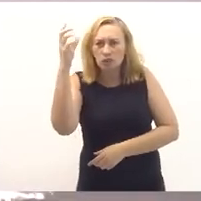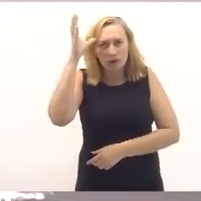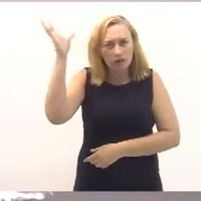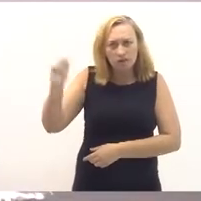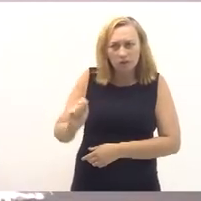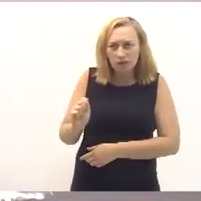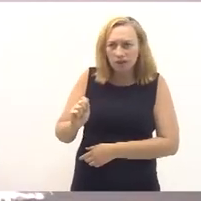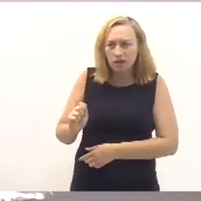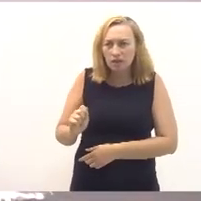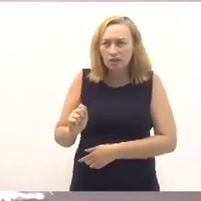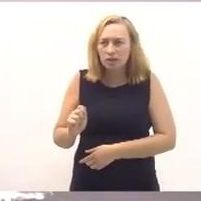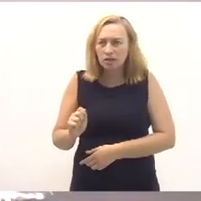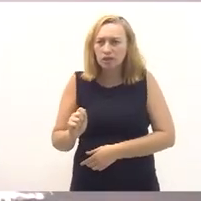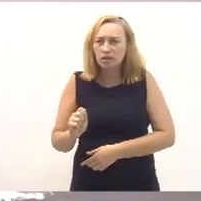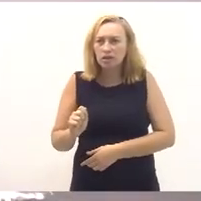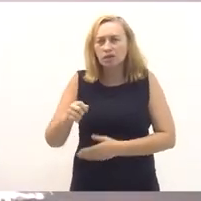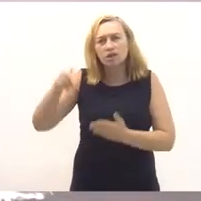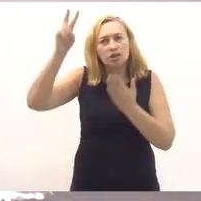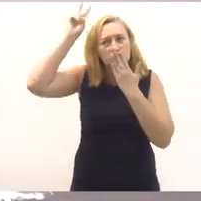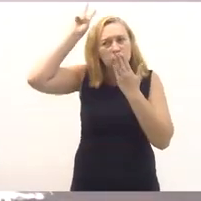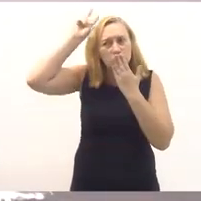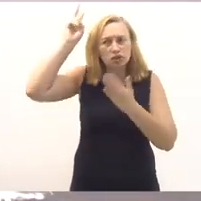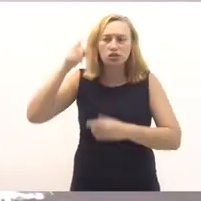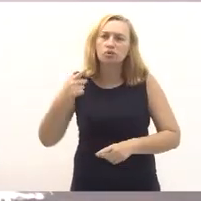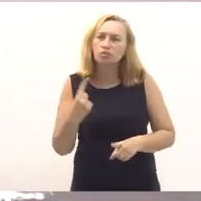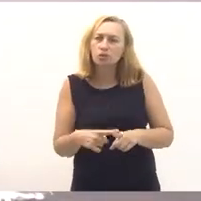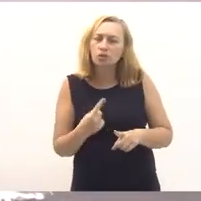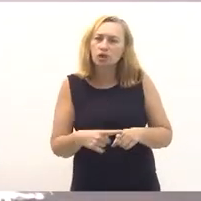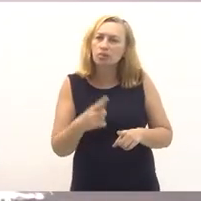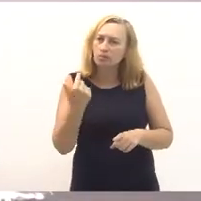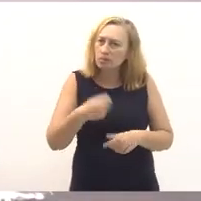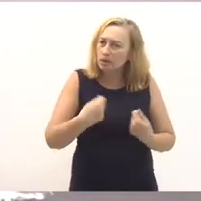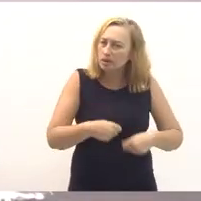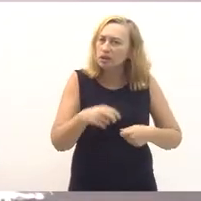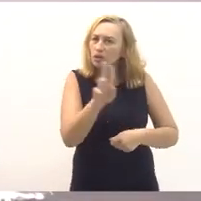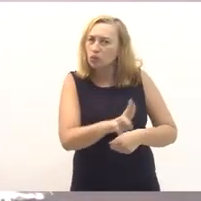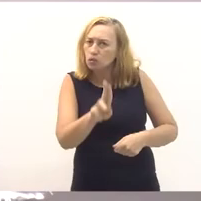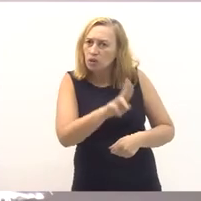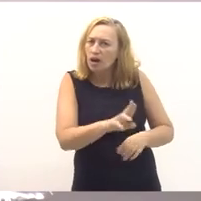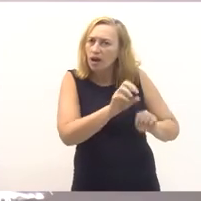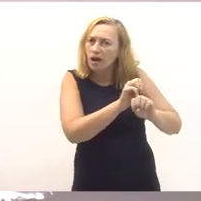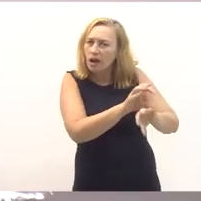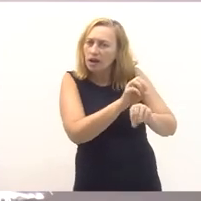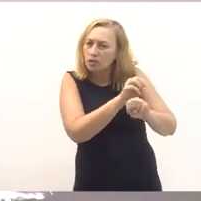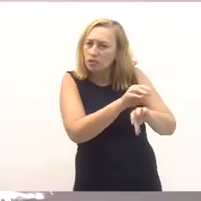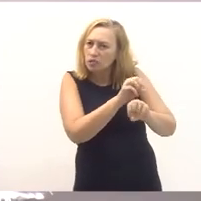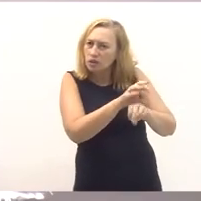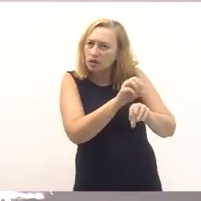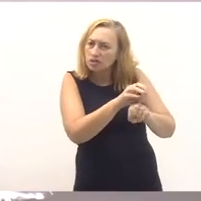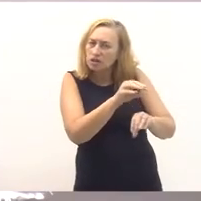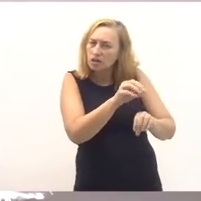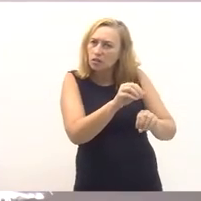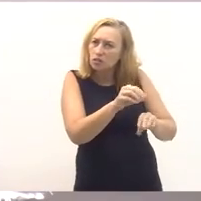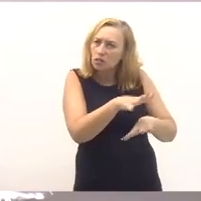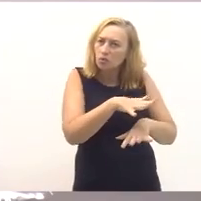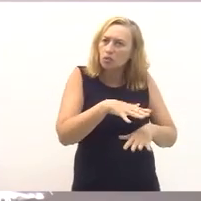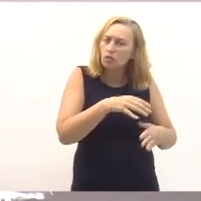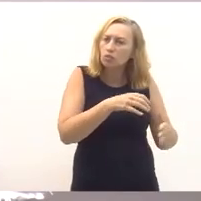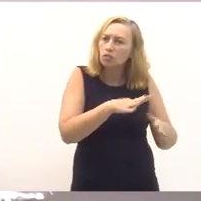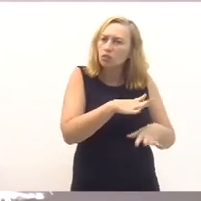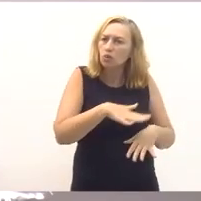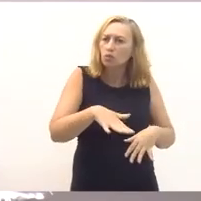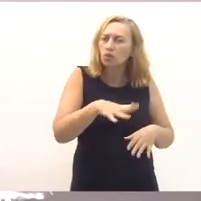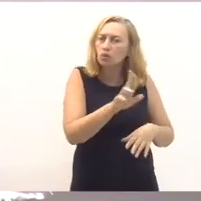afro-brasileira e indígena o que a gente tem que usar a educação como instrumento de